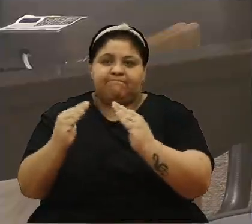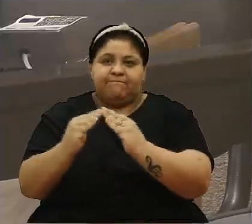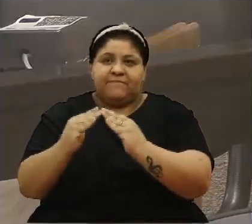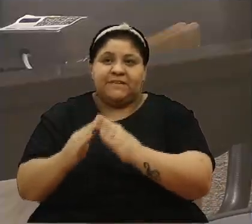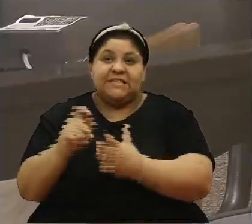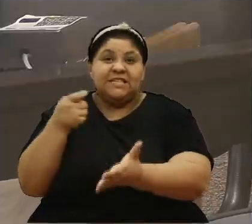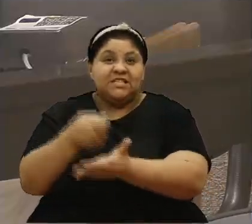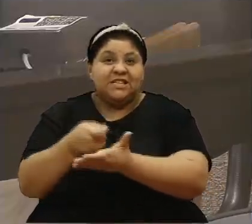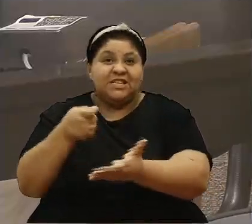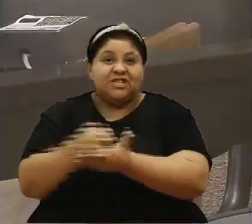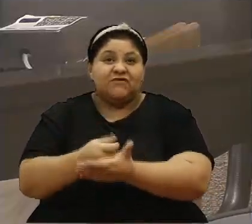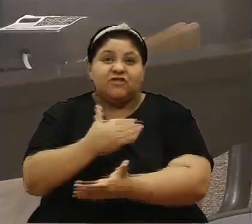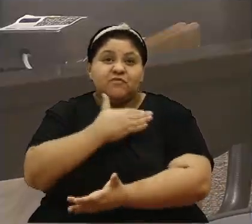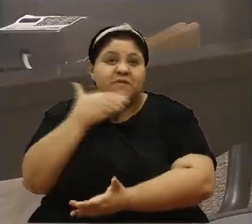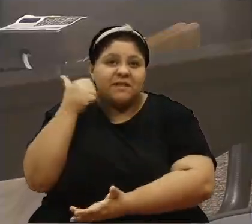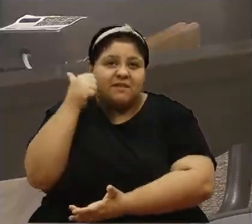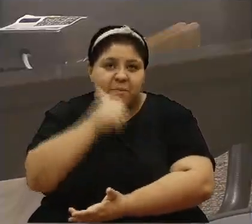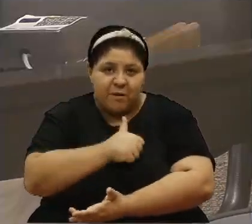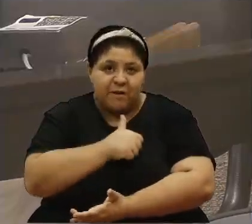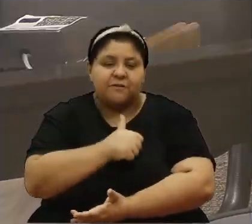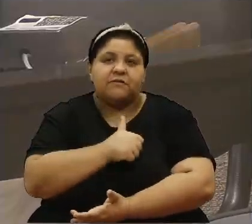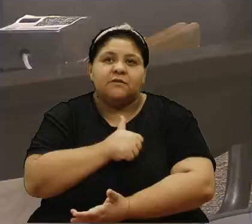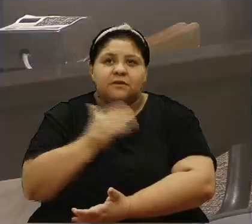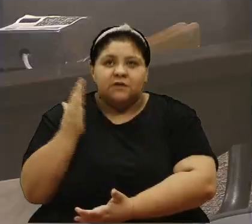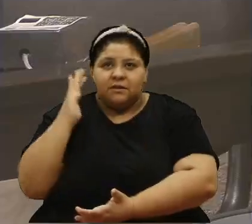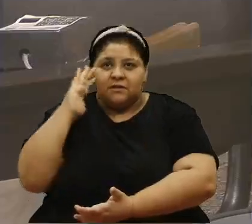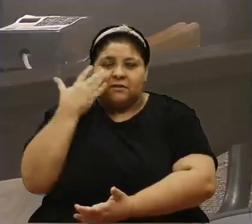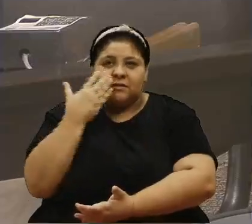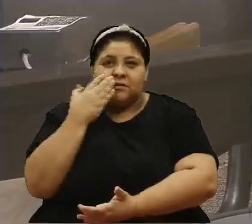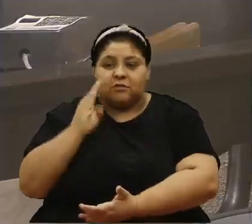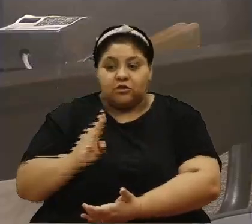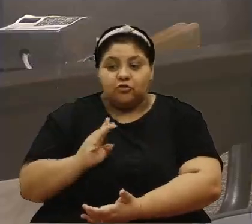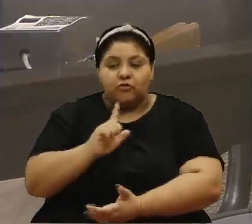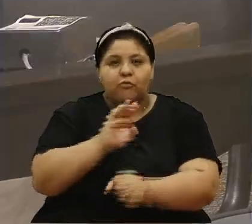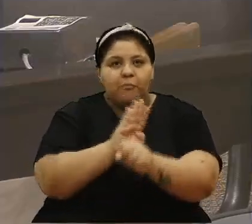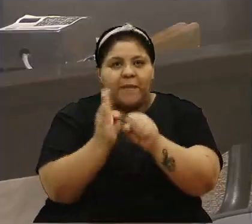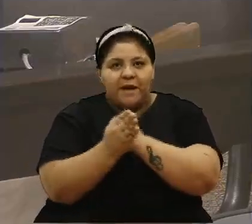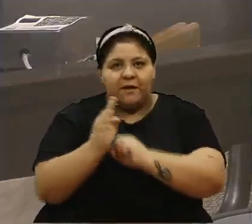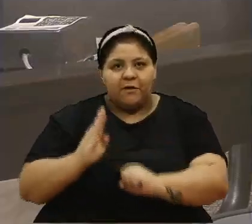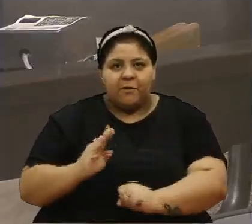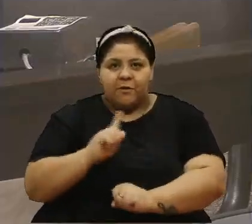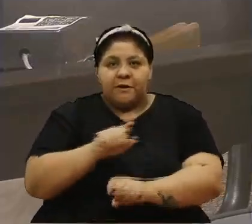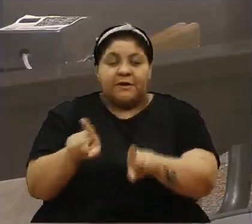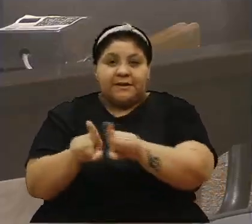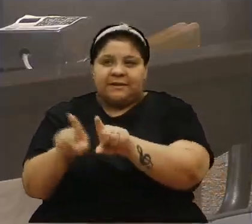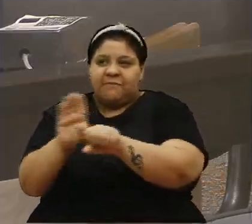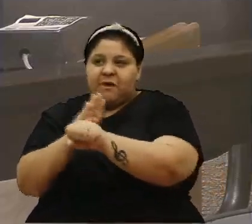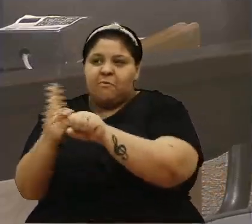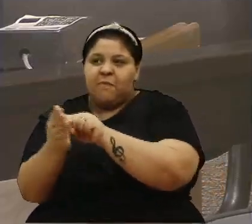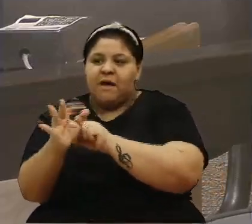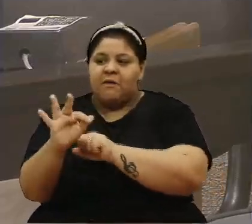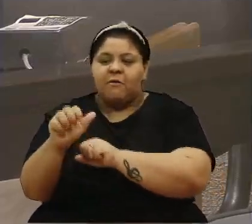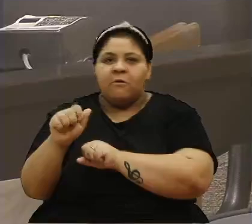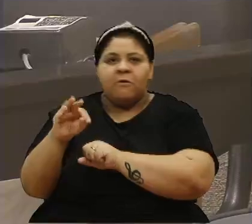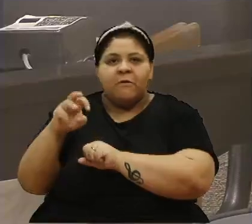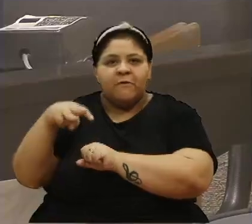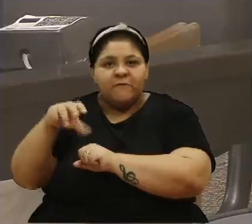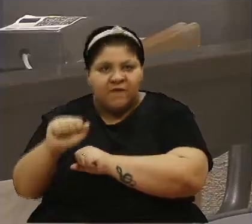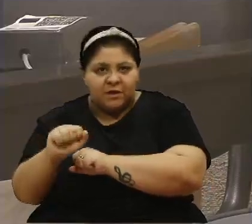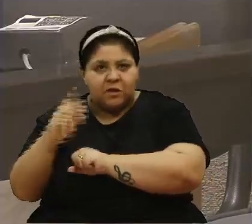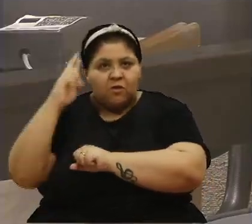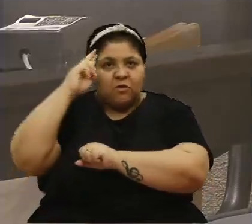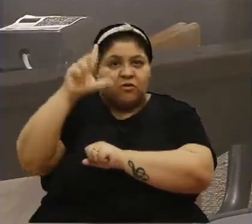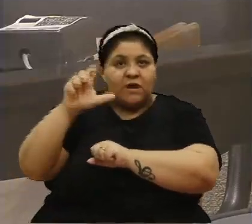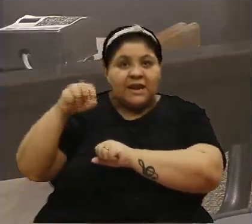de feminicídio, né? Tanto que aconteceu ali no Belo Horizonte quanto lá no bairro Fátima com a dona Lenir.